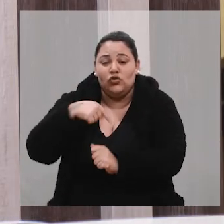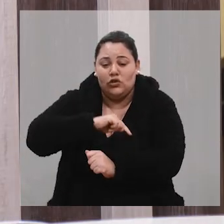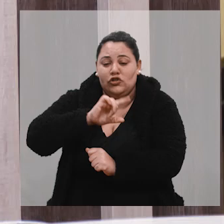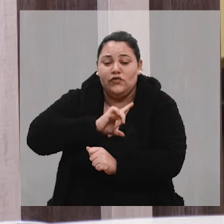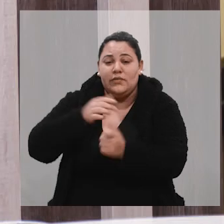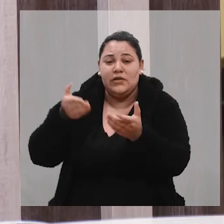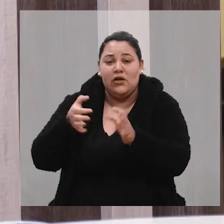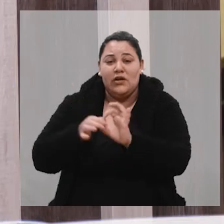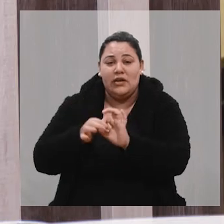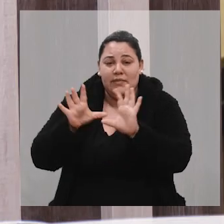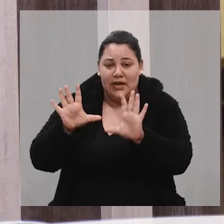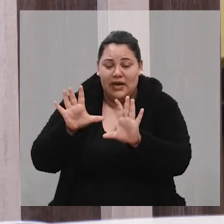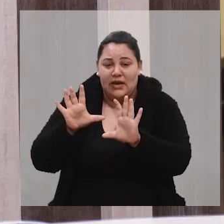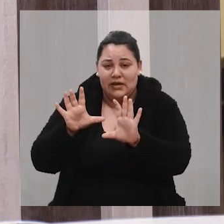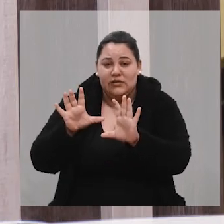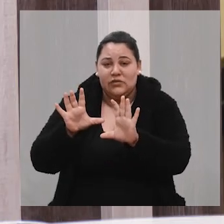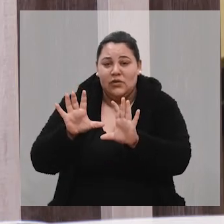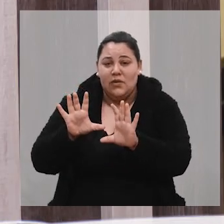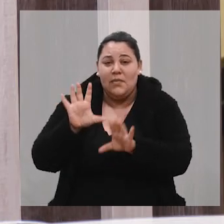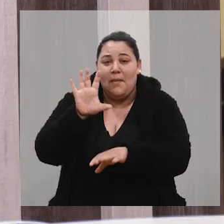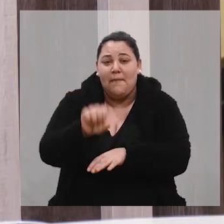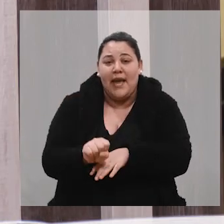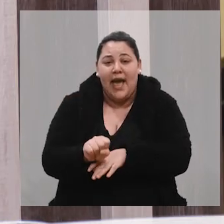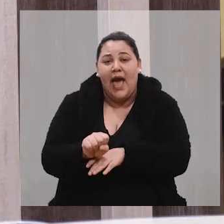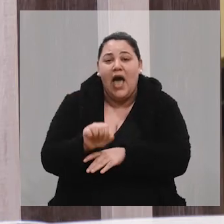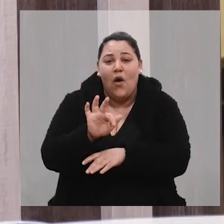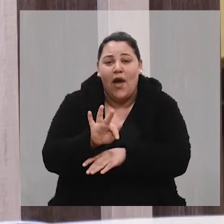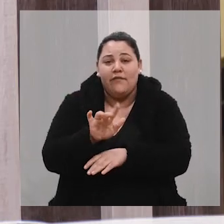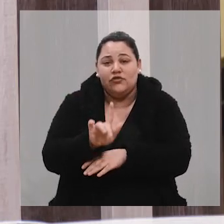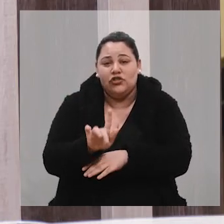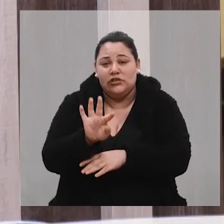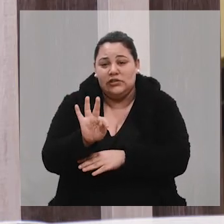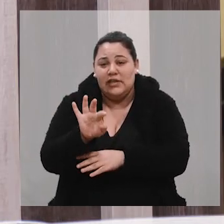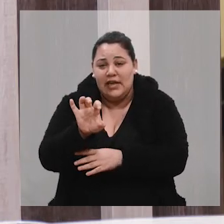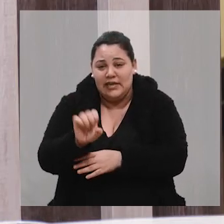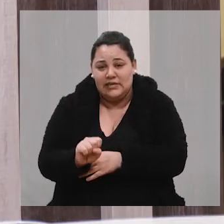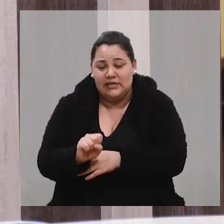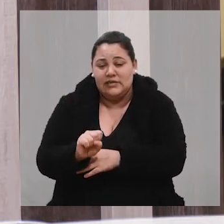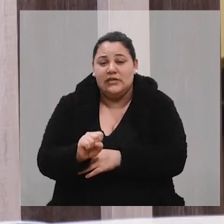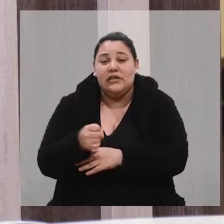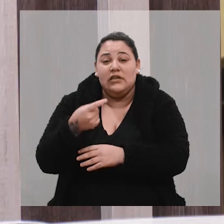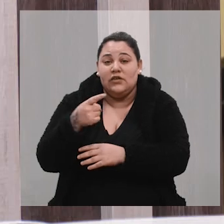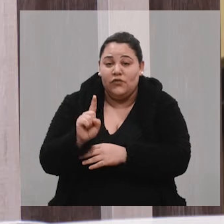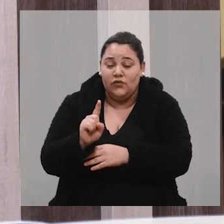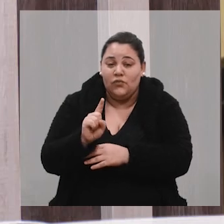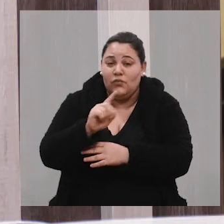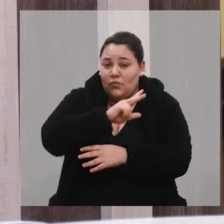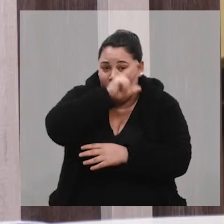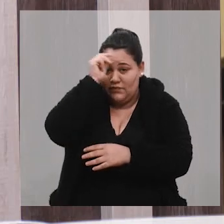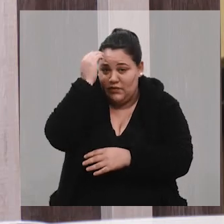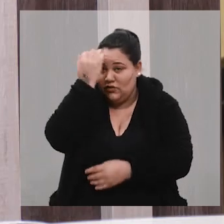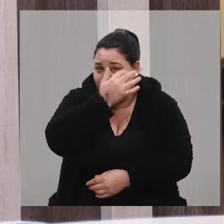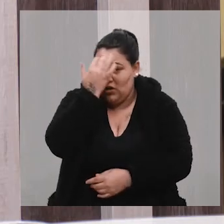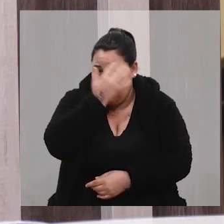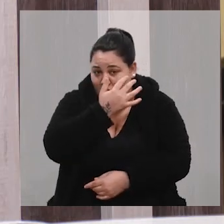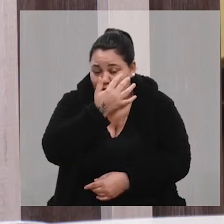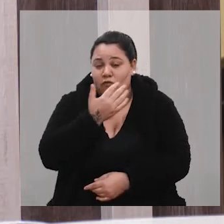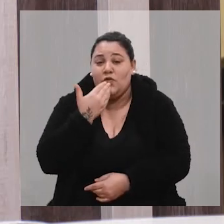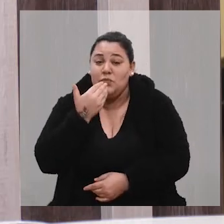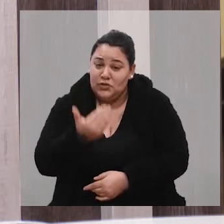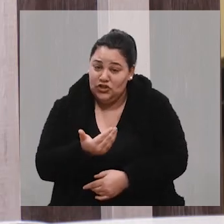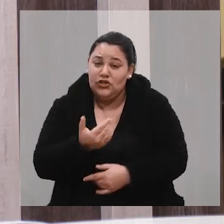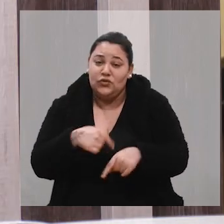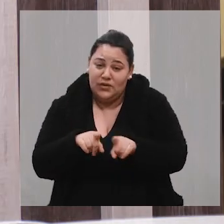tivemos a liberação agora, nos últimos dias, do saque do FGTS, que foi um pleito do prefeito Adiló no sentido de que